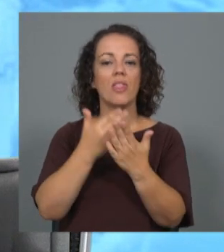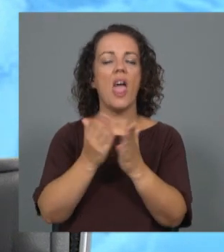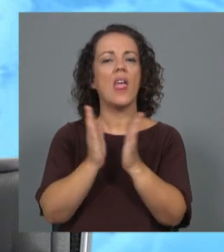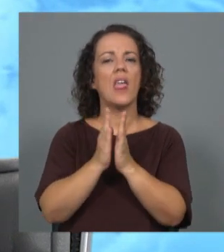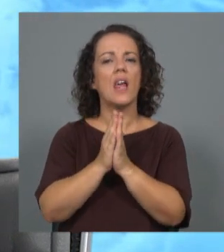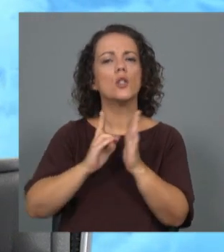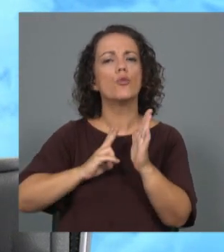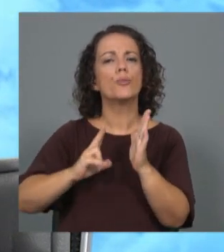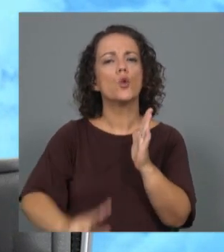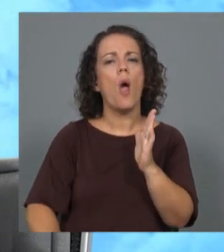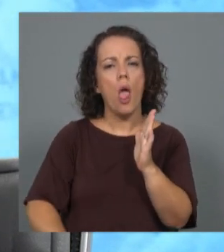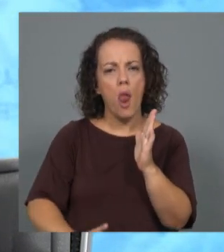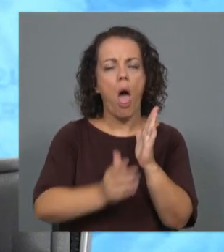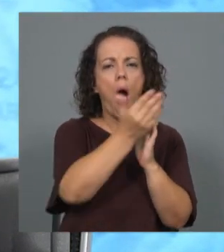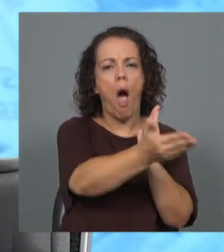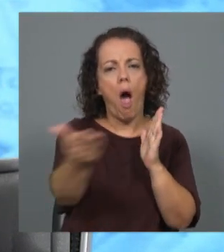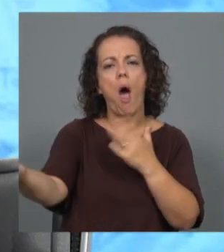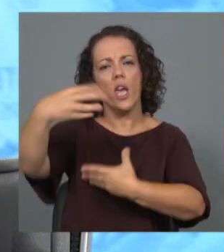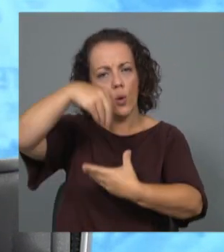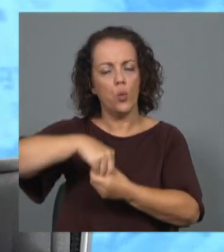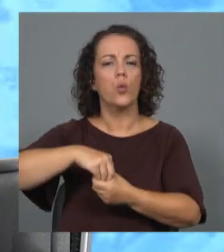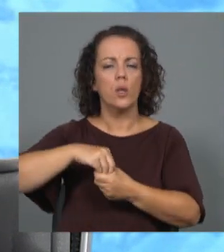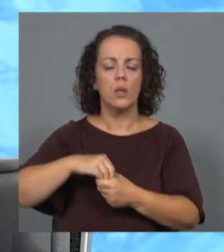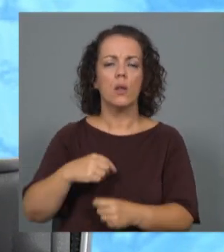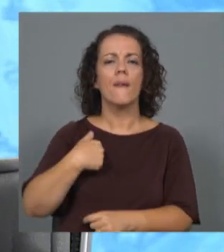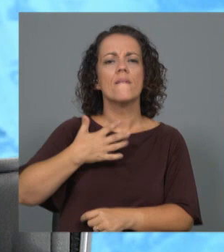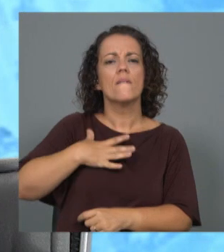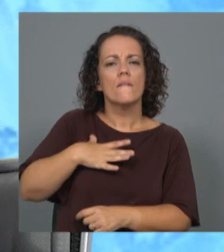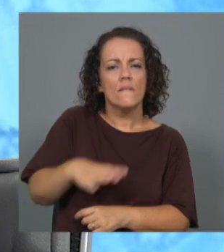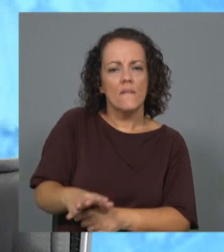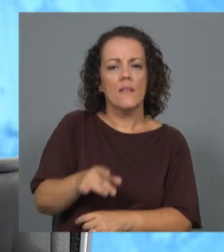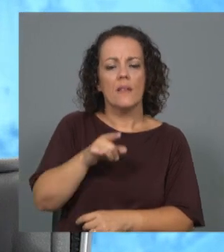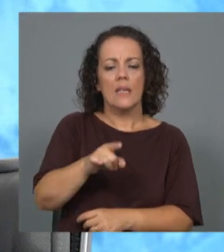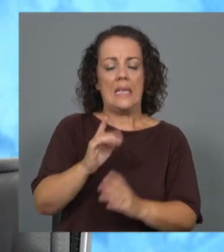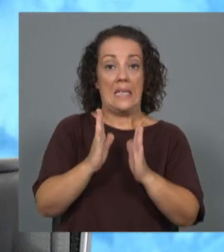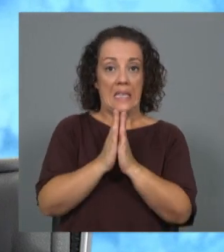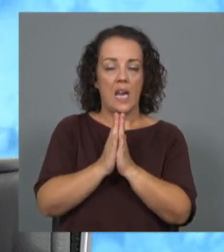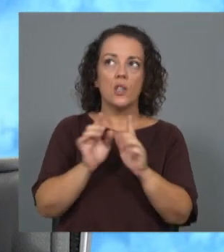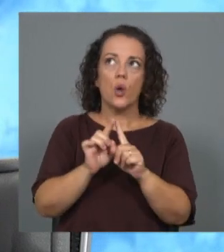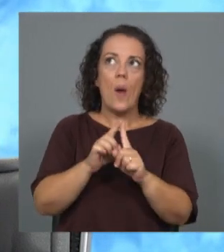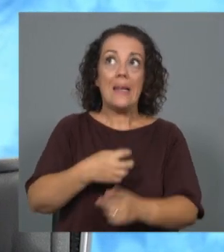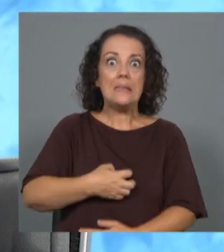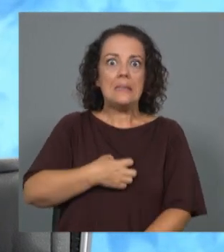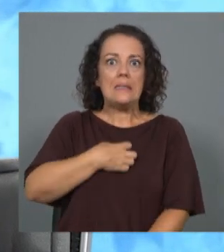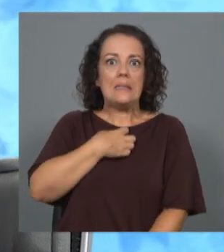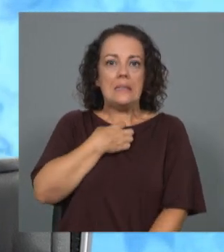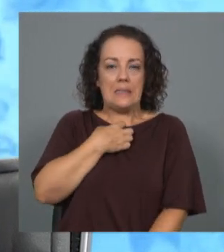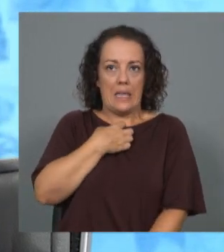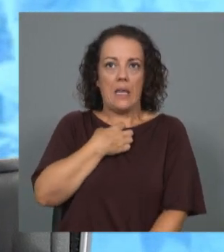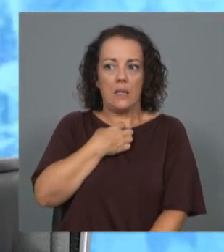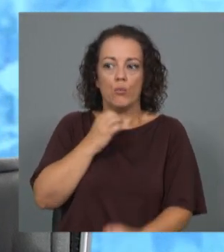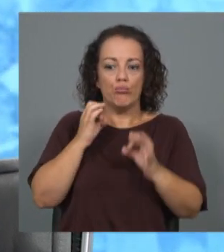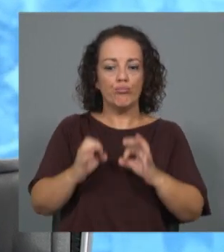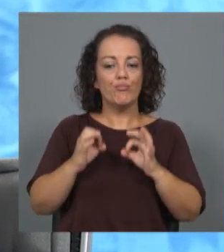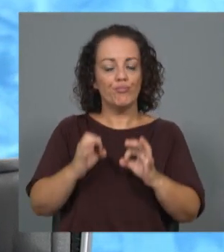Igreja em Portugal. Nós gostaríamos que a Igreja sentisse a efervescência da